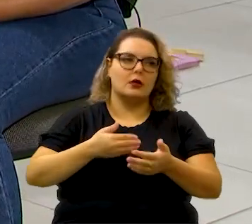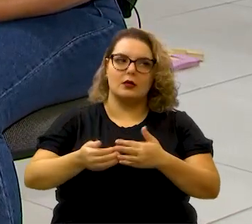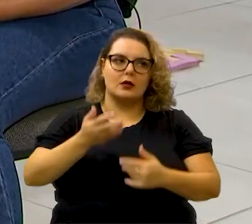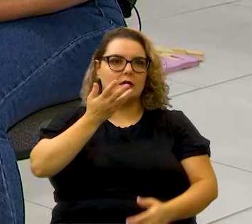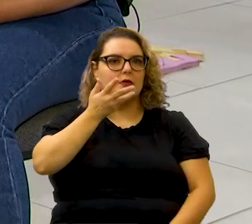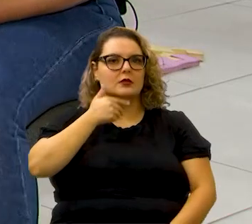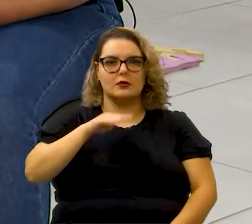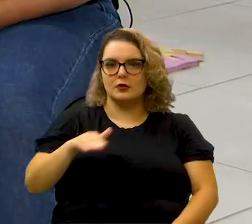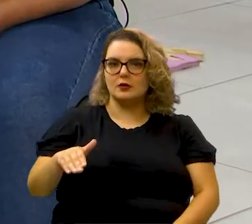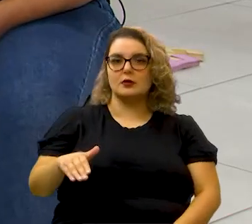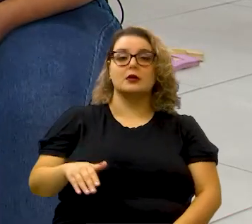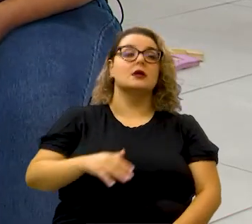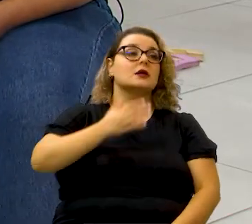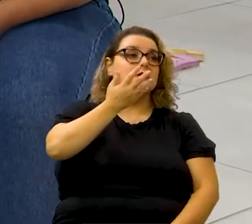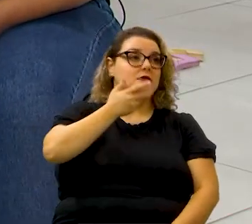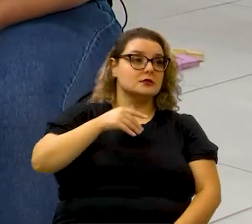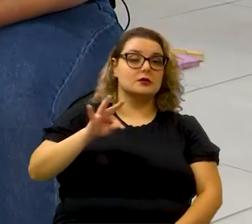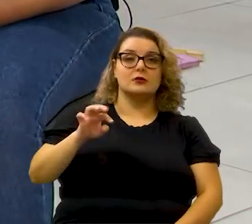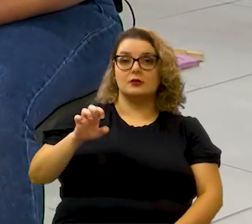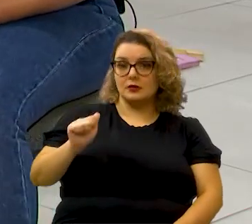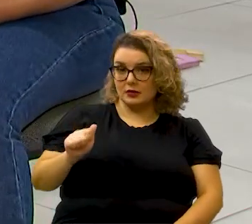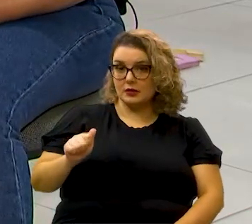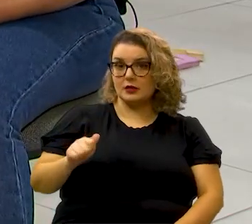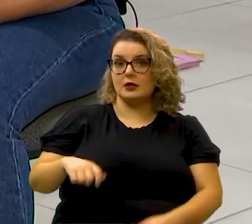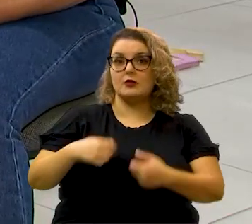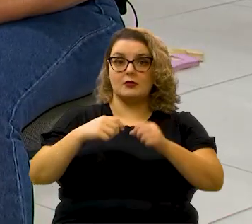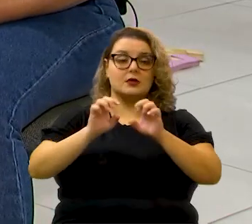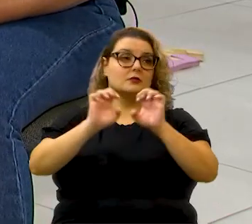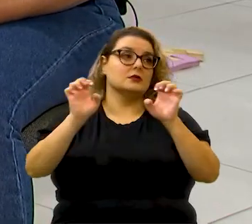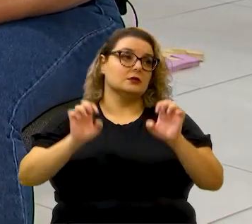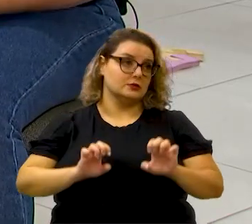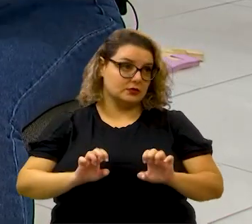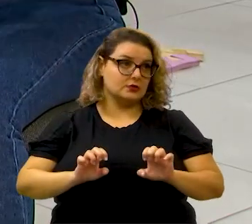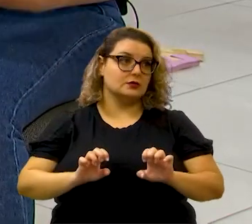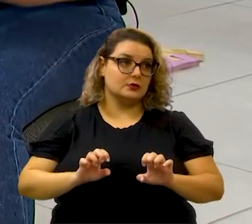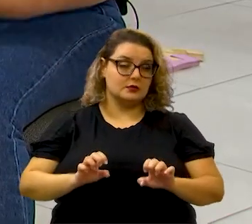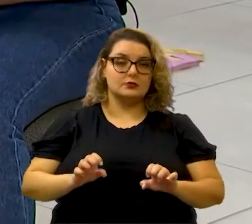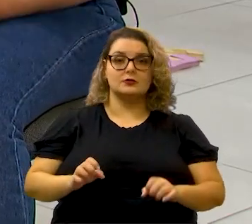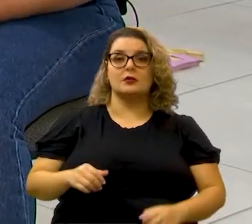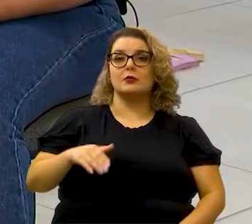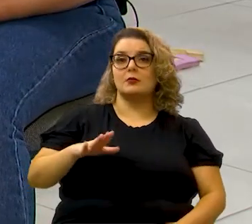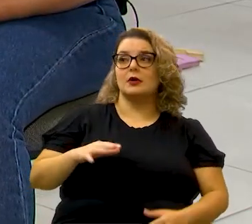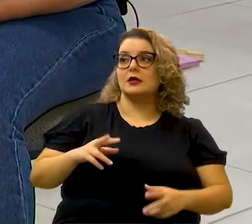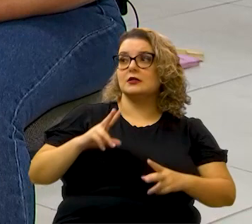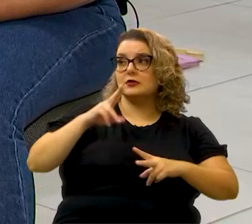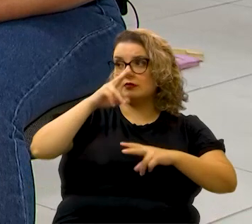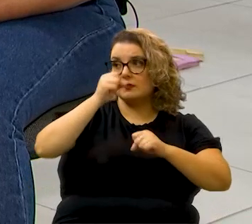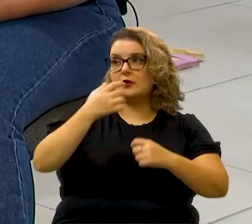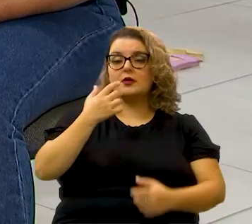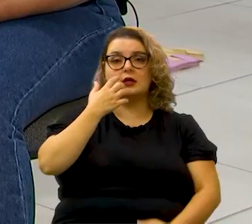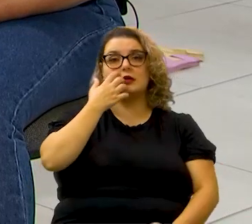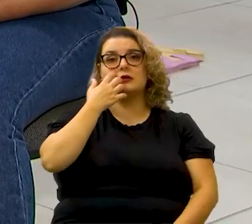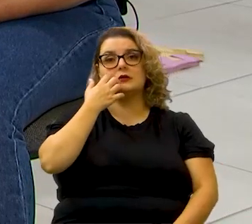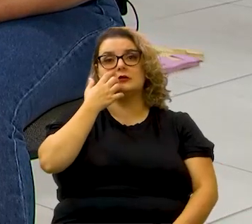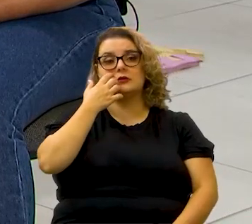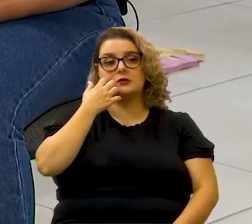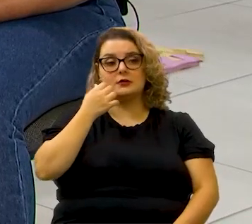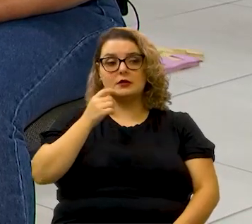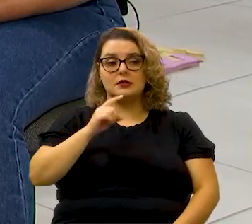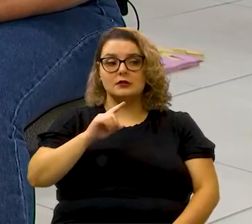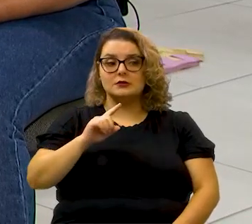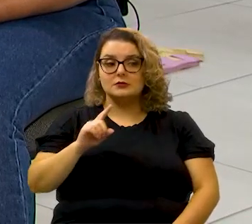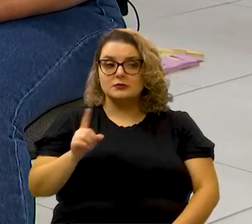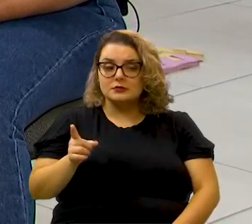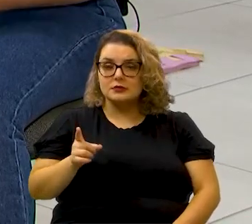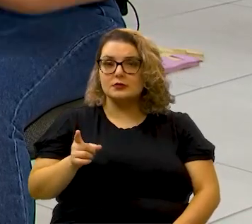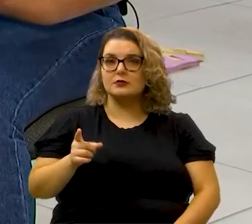criança. E as crianças com TEA realmente precisam dessa estrutura, né, de algo mais assim estruturado. Não